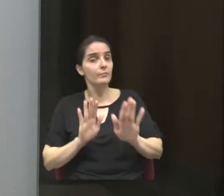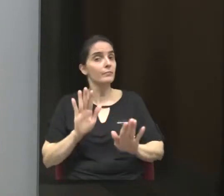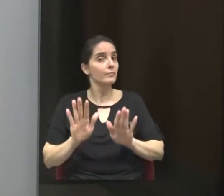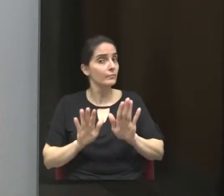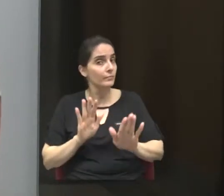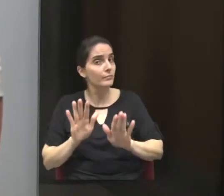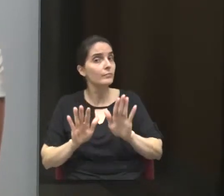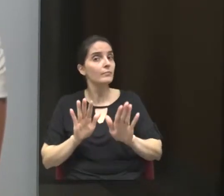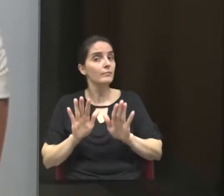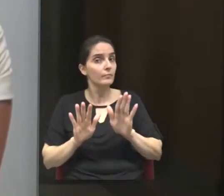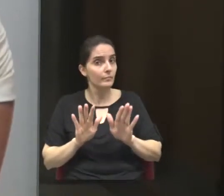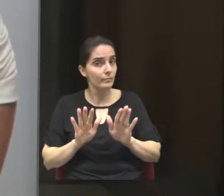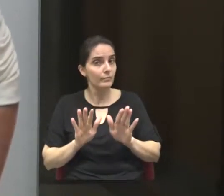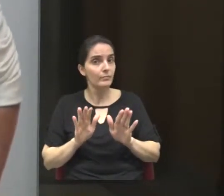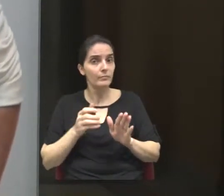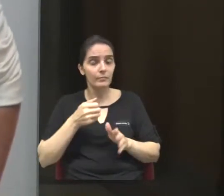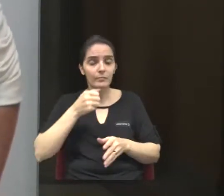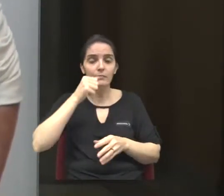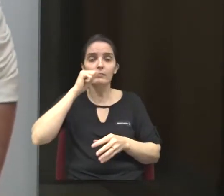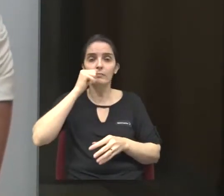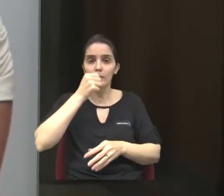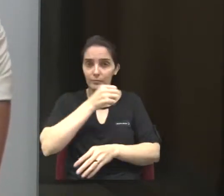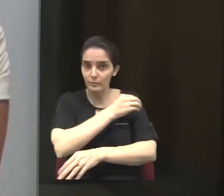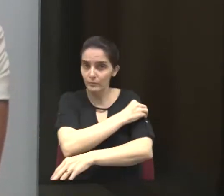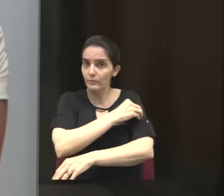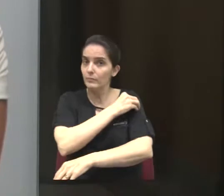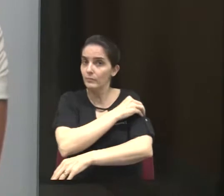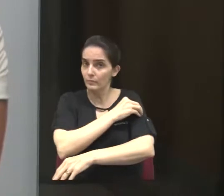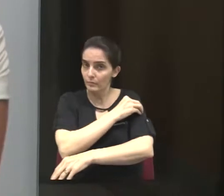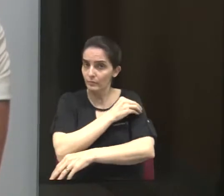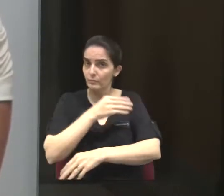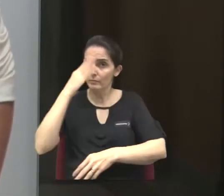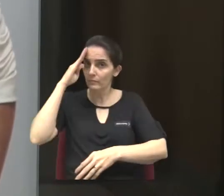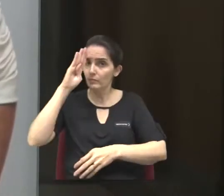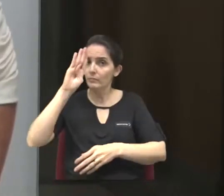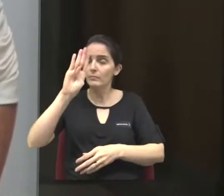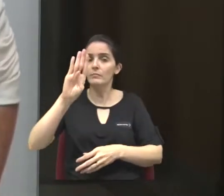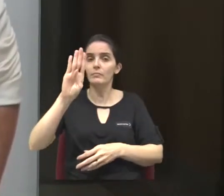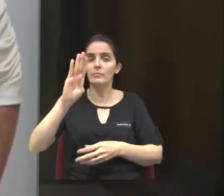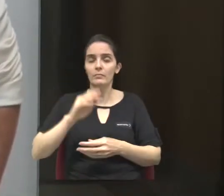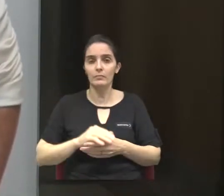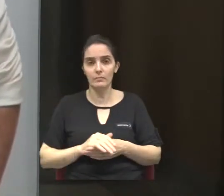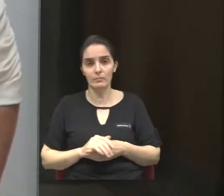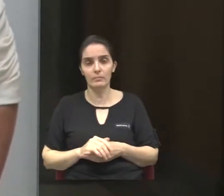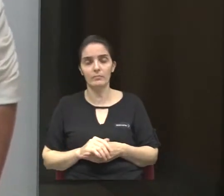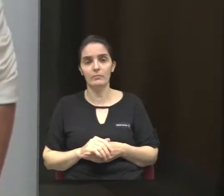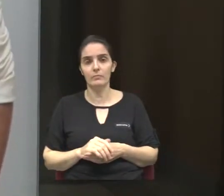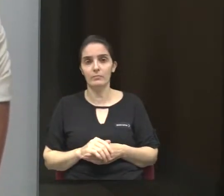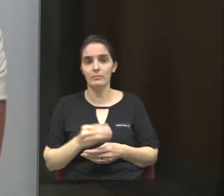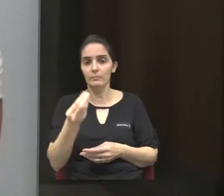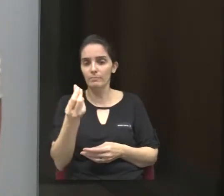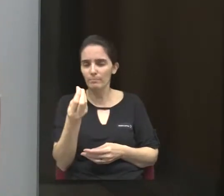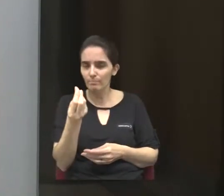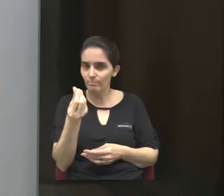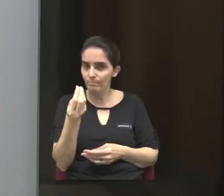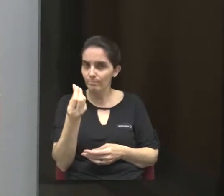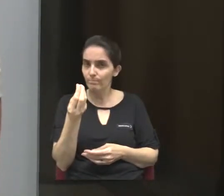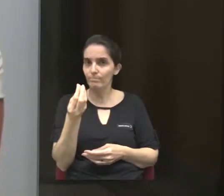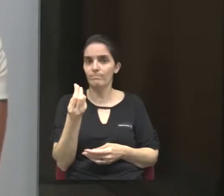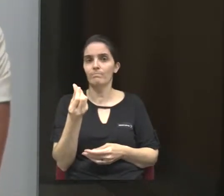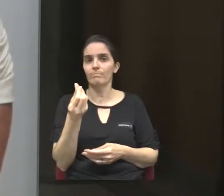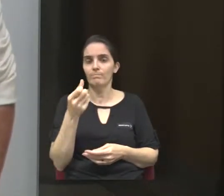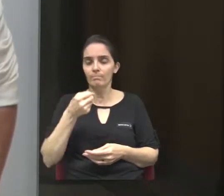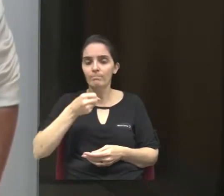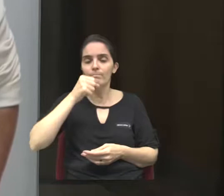com bebida alcoólica e, principalmente, aí, nesse ponto, na qualidade dessa bebida que